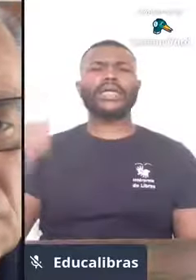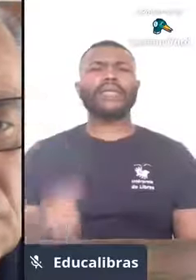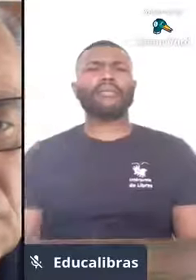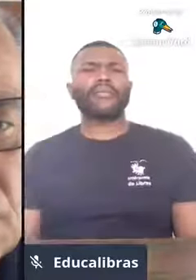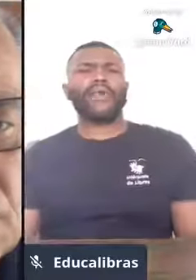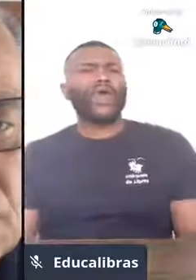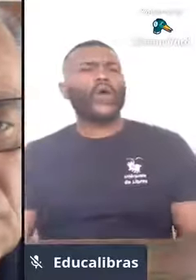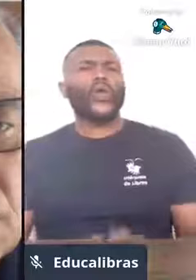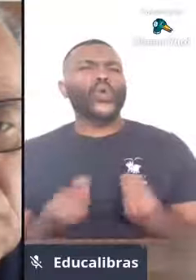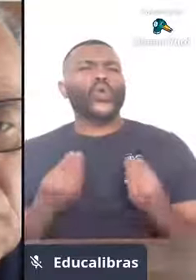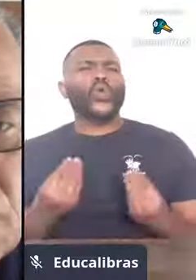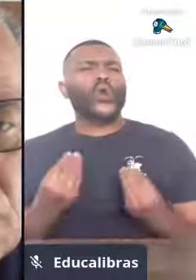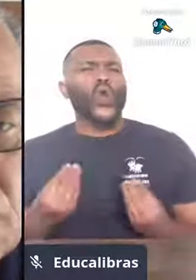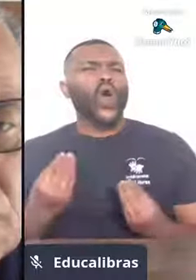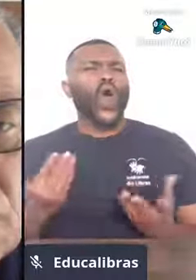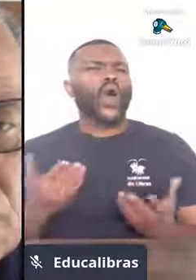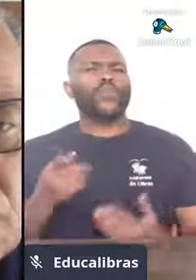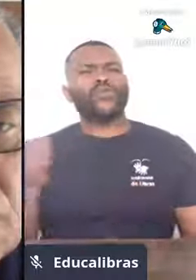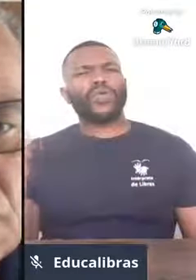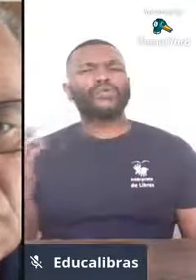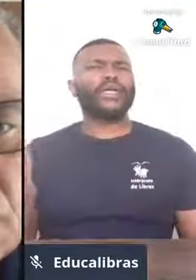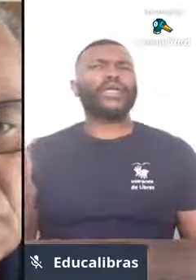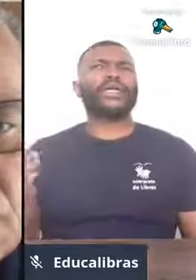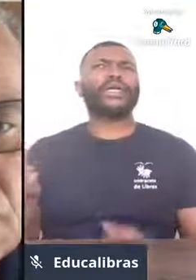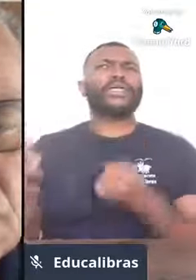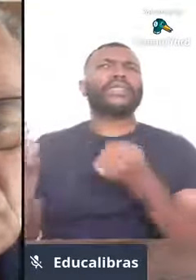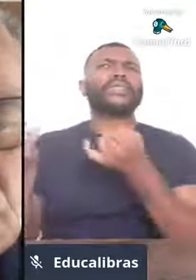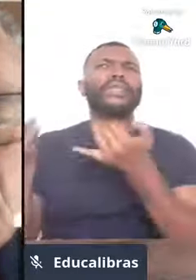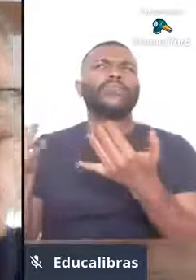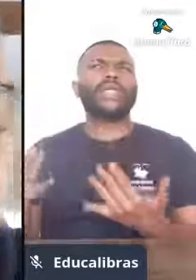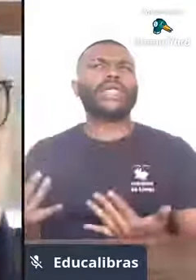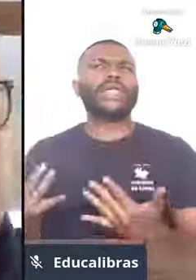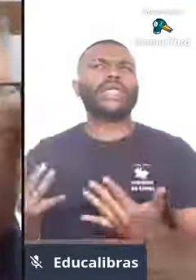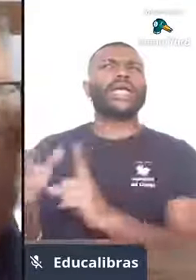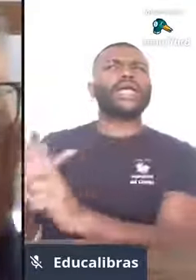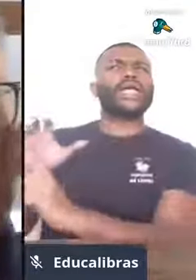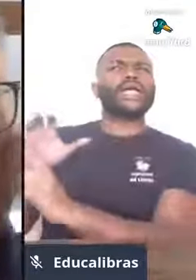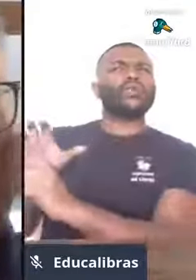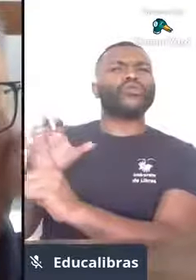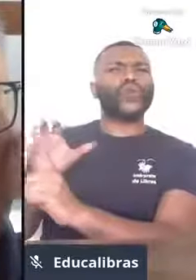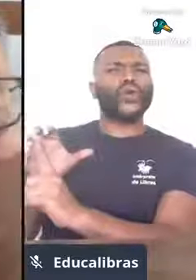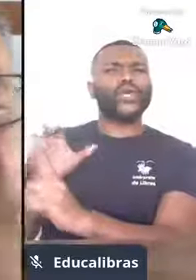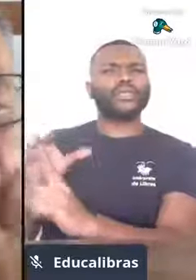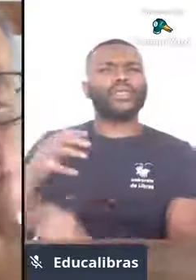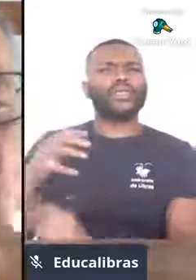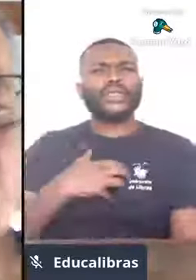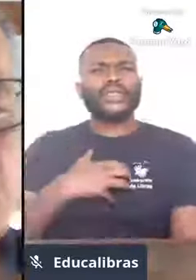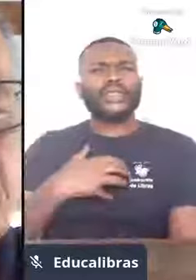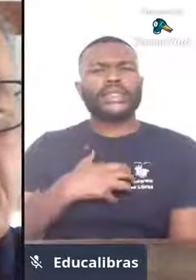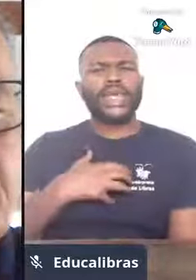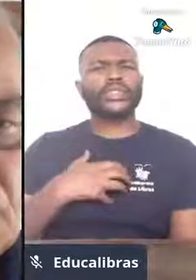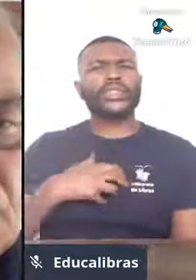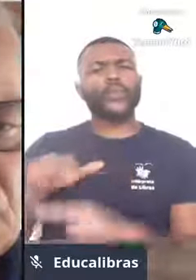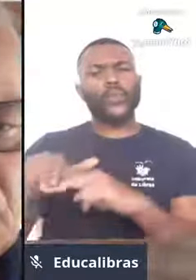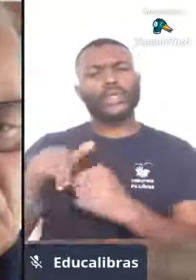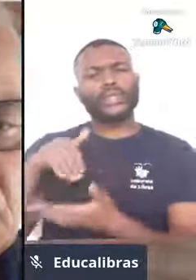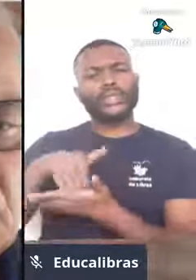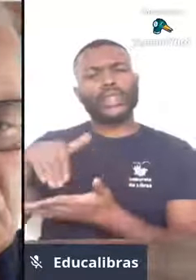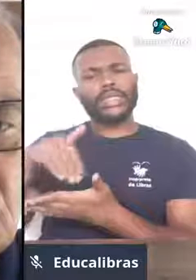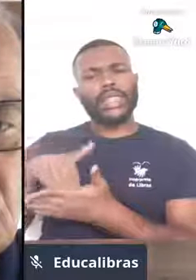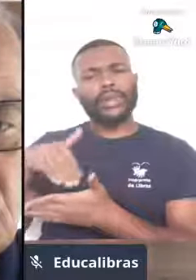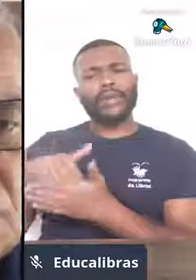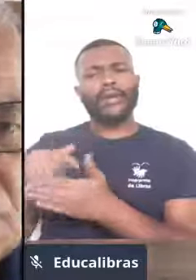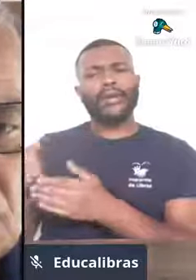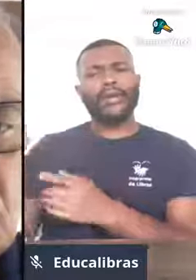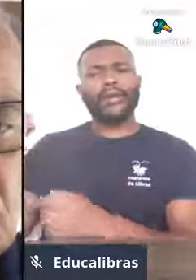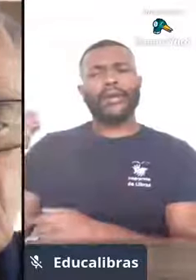você traduz um pouco o impacto que você acha que a secretaria teve nesse período? O que mudou